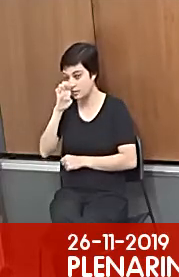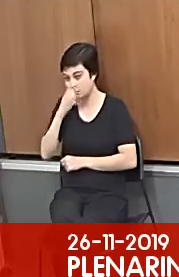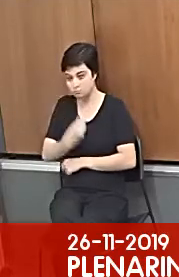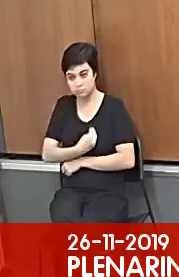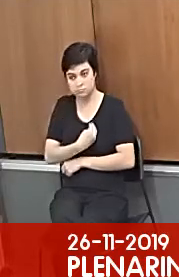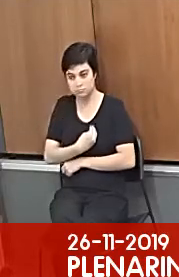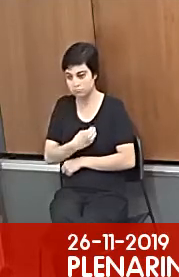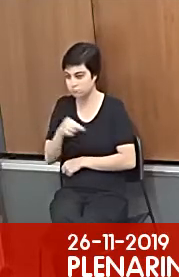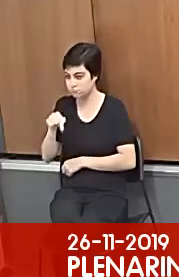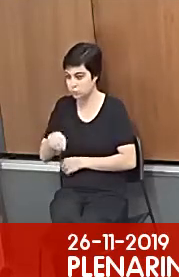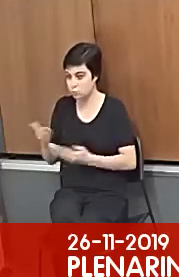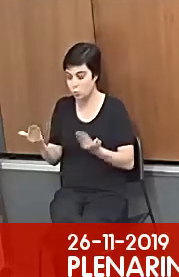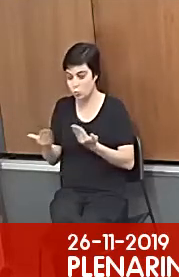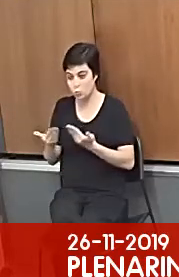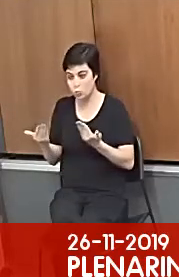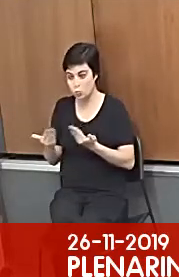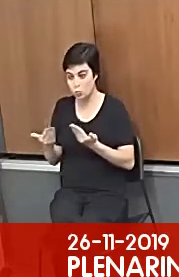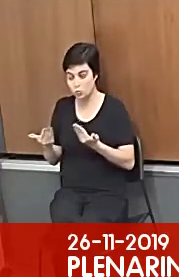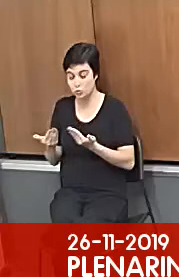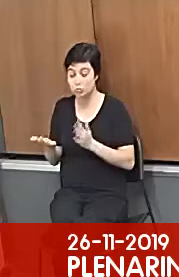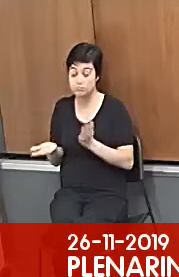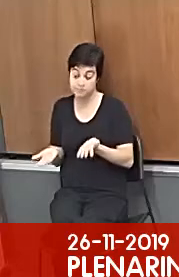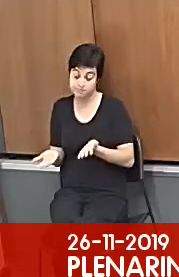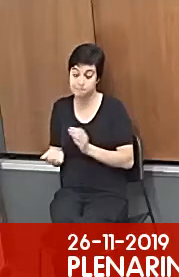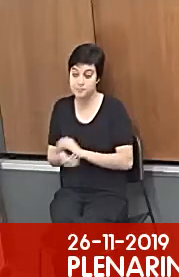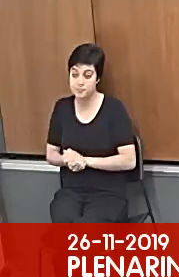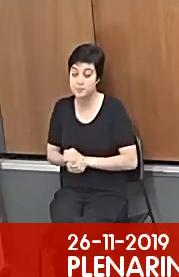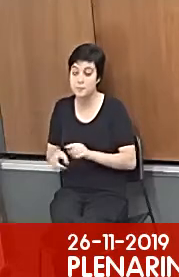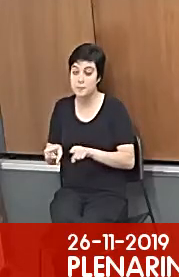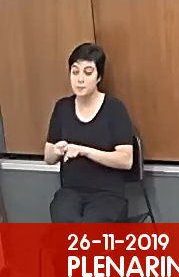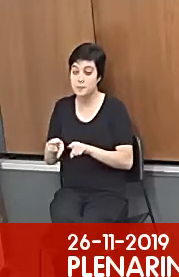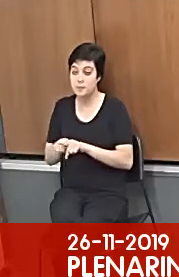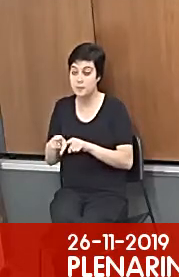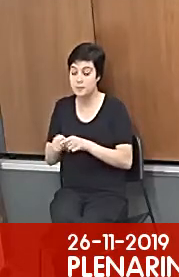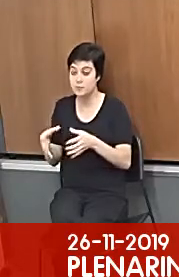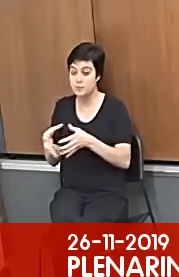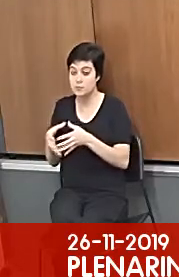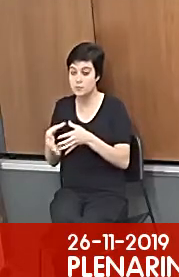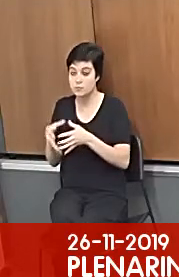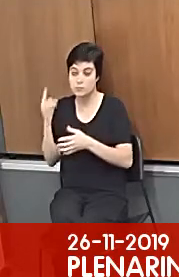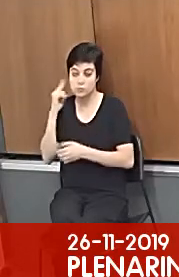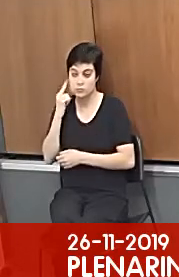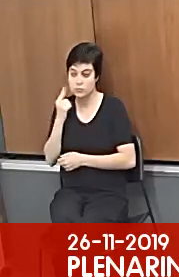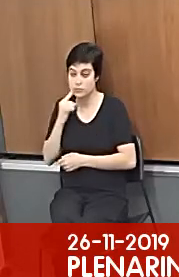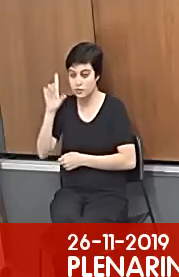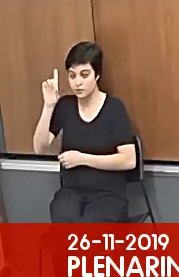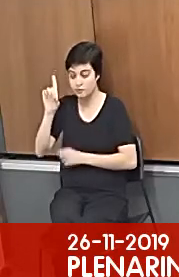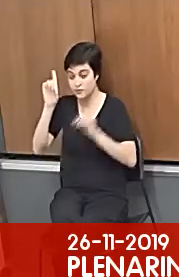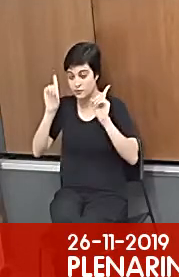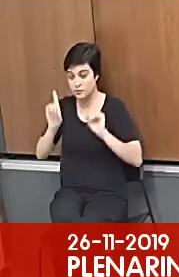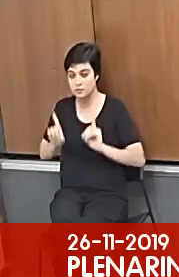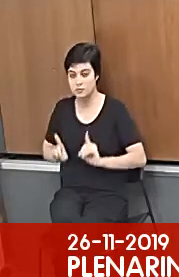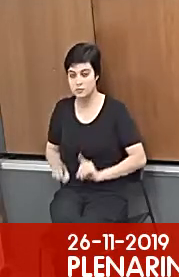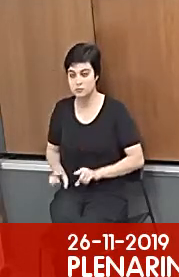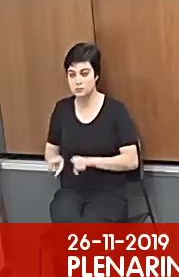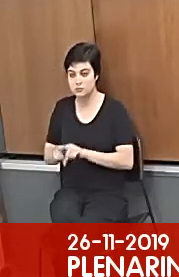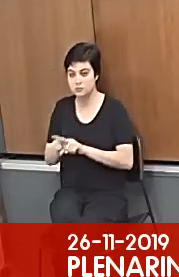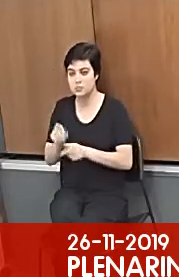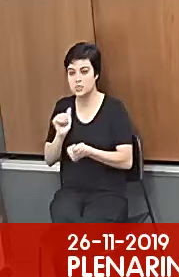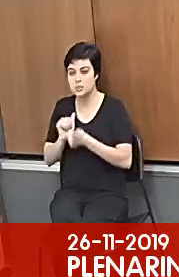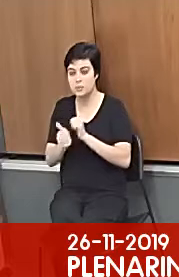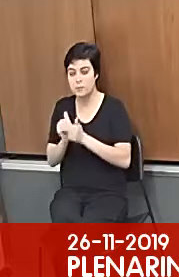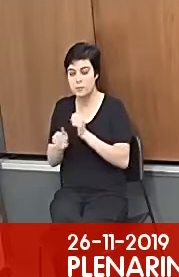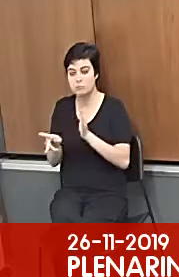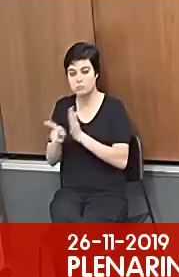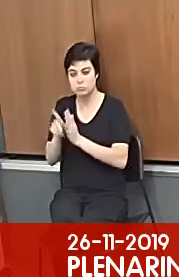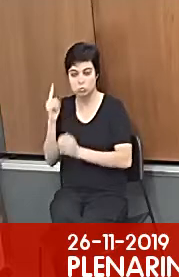estar conosco aqui, foi convidado também a Congregação dos Deficientes Auditivos de BH e da Federação Mineira Desportiva de